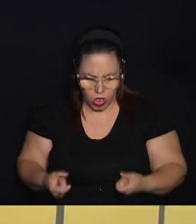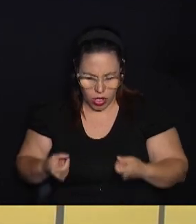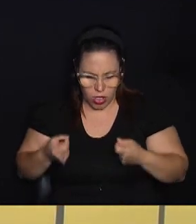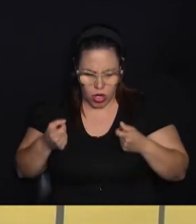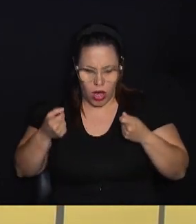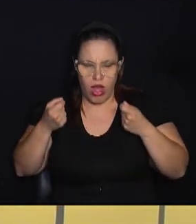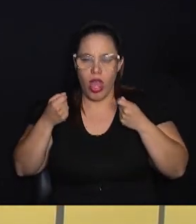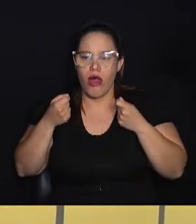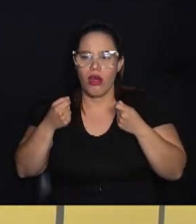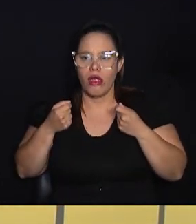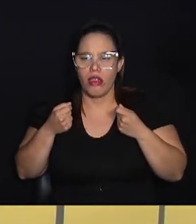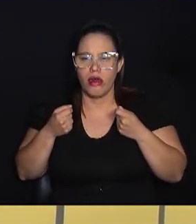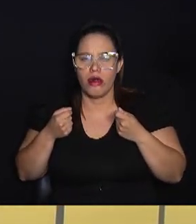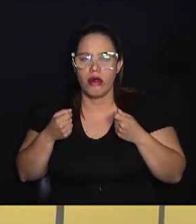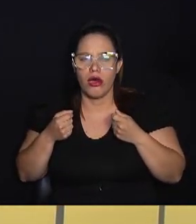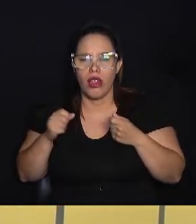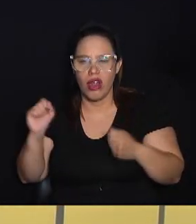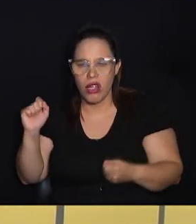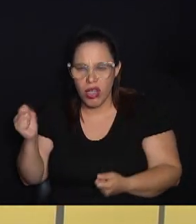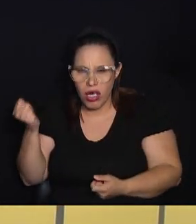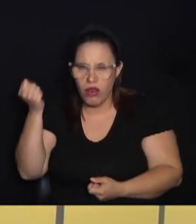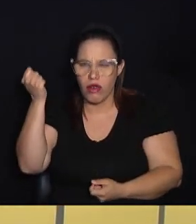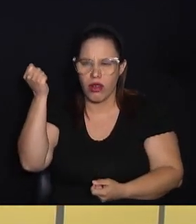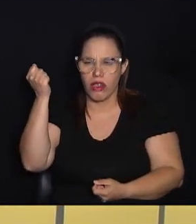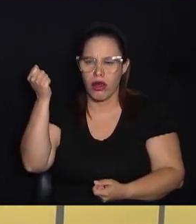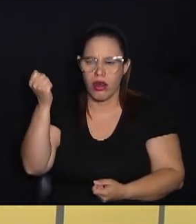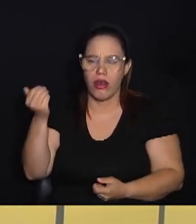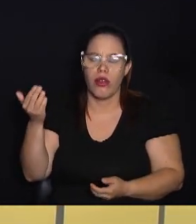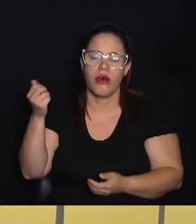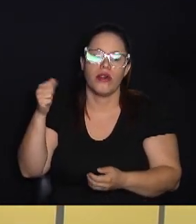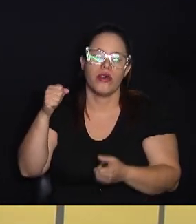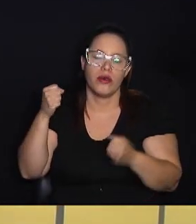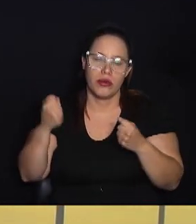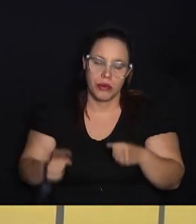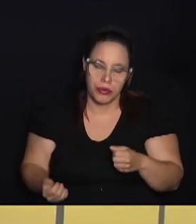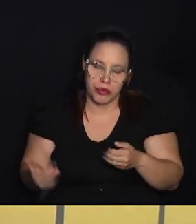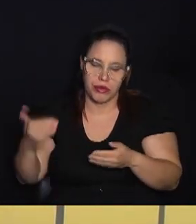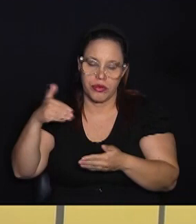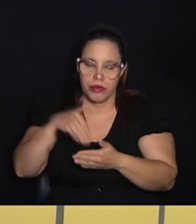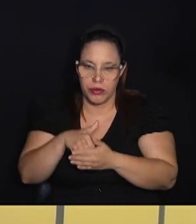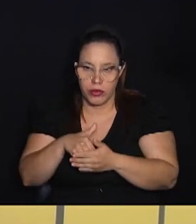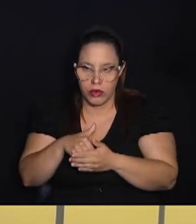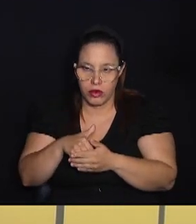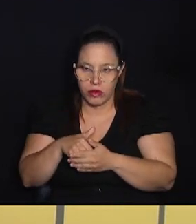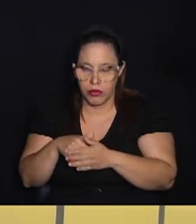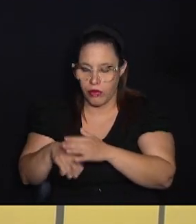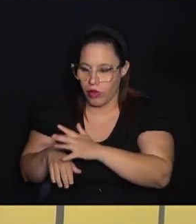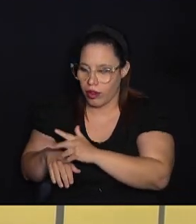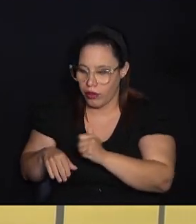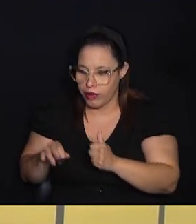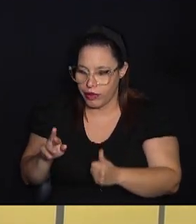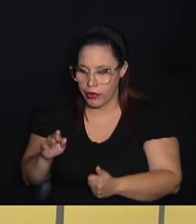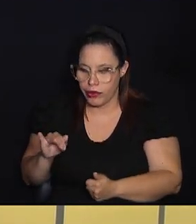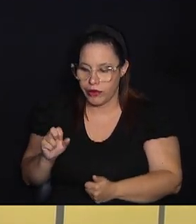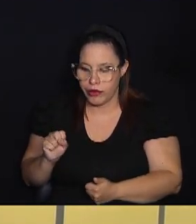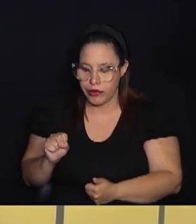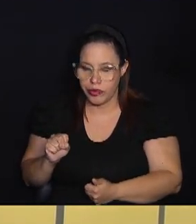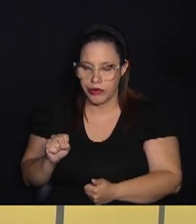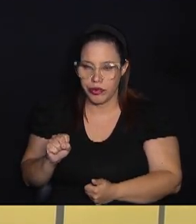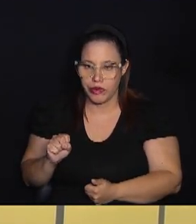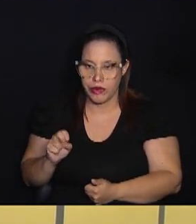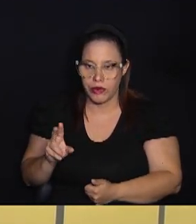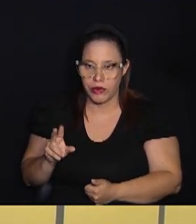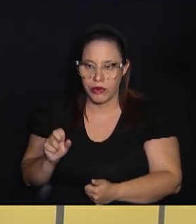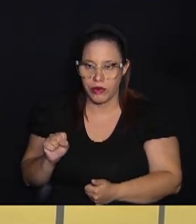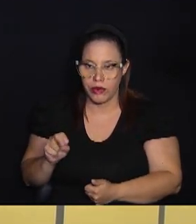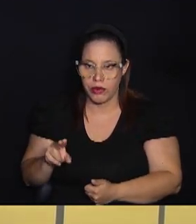tecnológico Então eu acho que a gente pode trazer Esse princípio emprestado do SUS para outros lugares de que seria